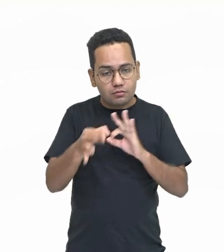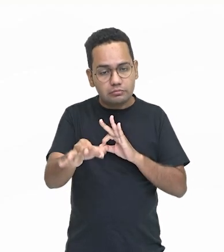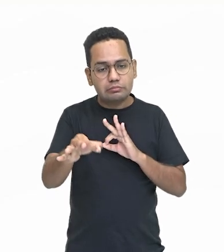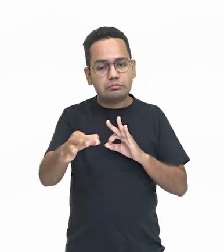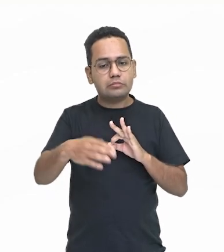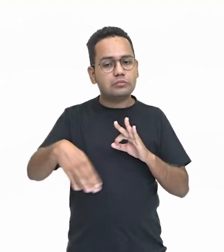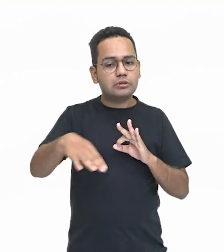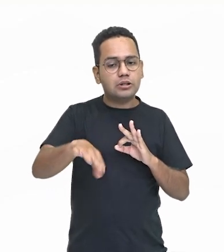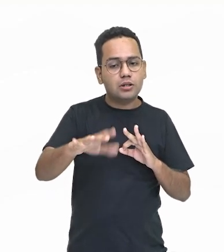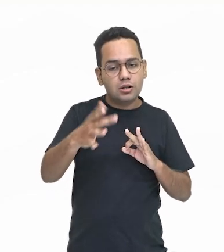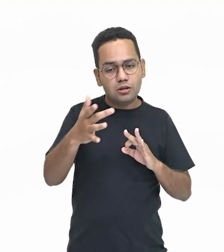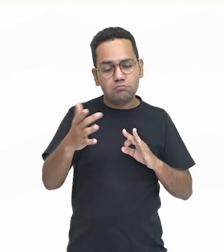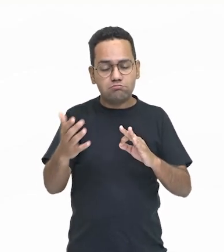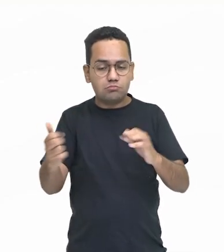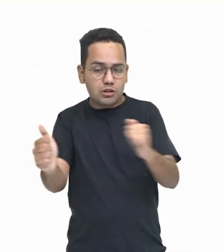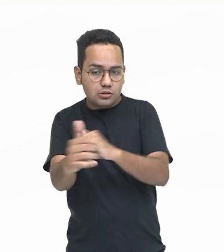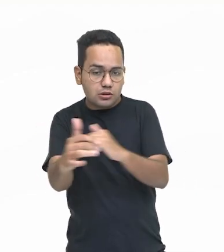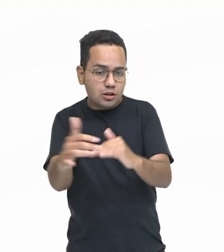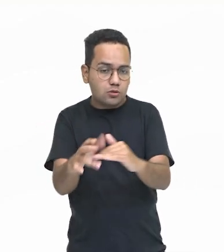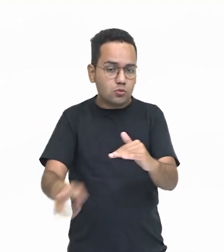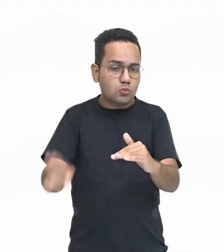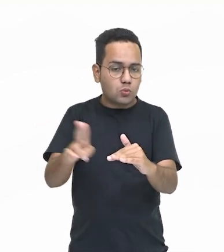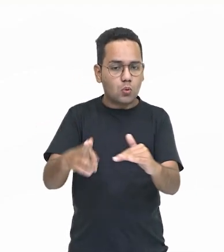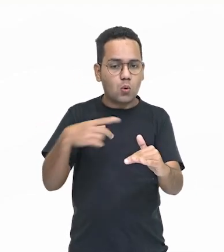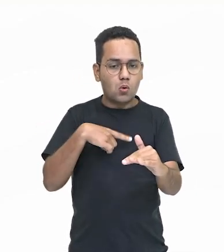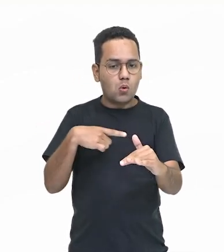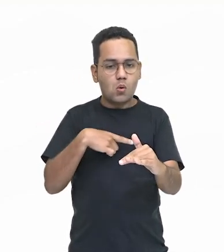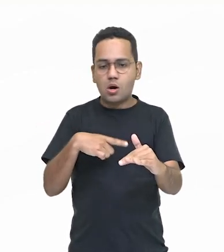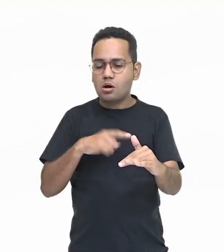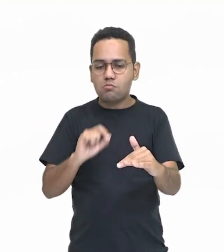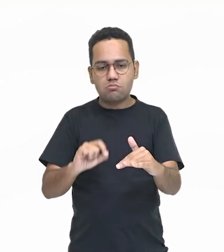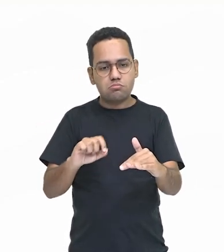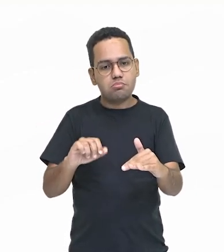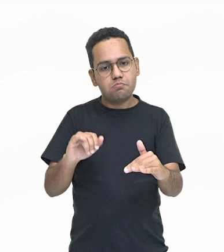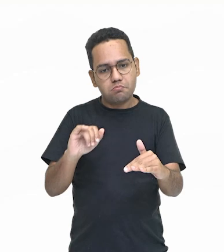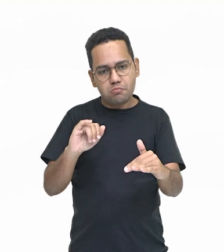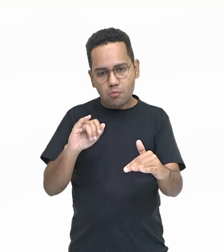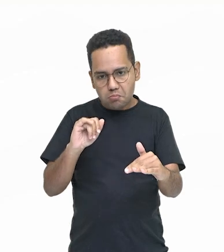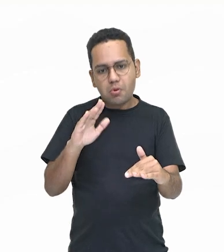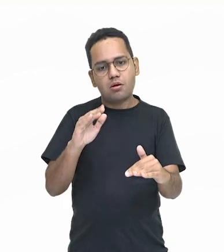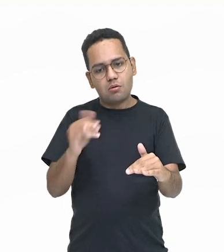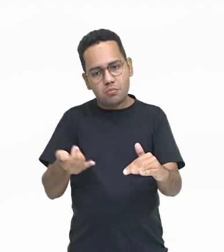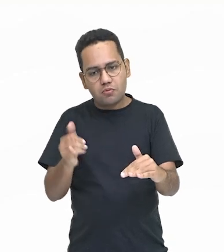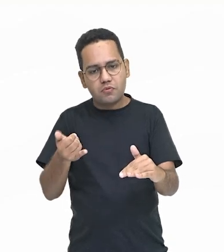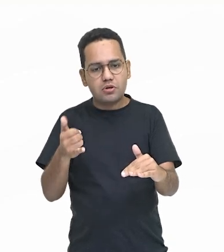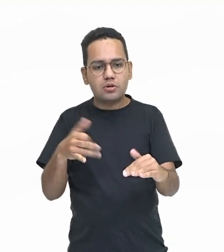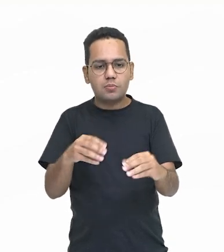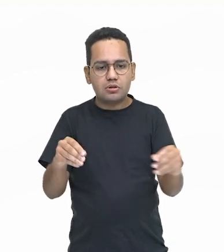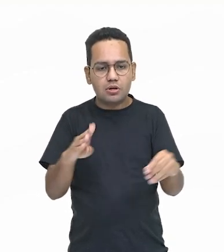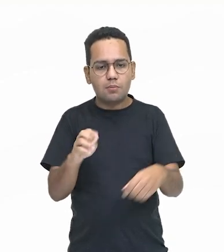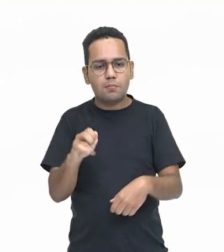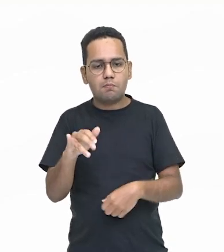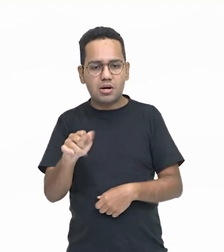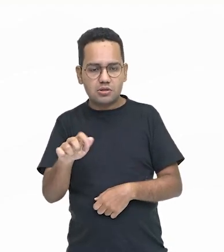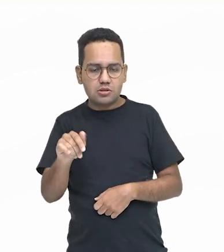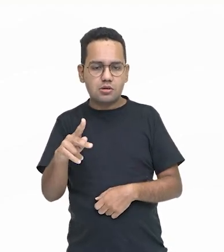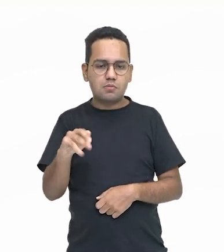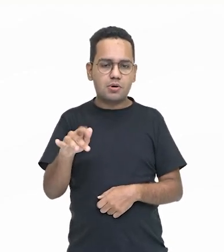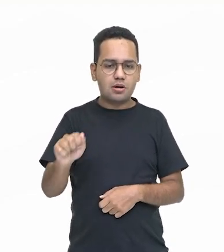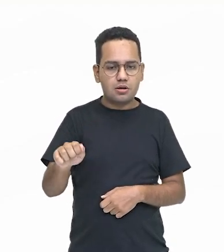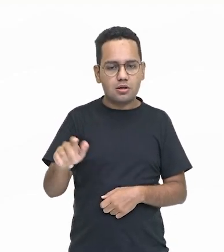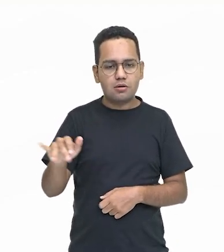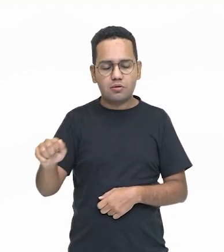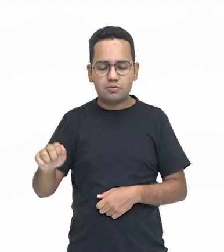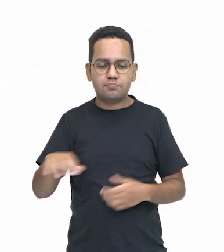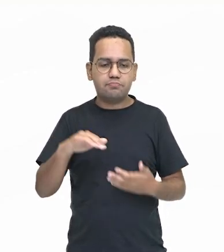Paraná-Paraguai. Letra C. O relevo de depressão explica o baixo aproveitamento hidráulico da bacia do